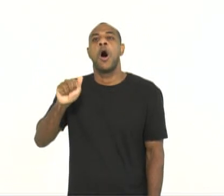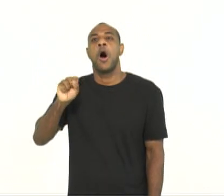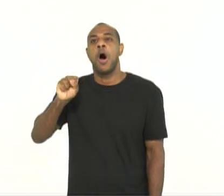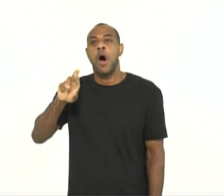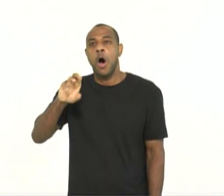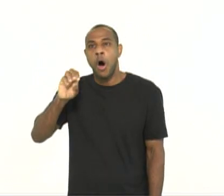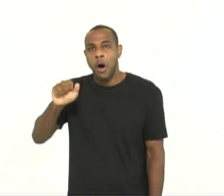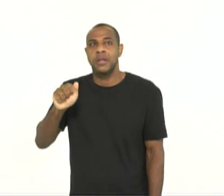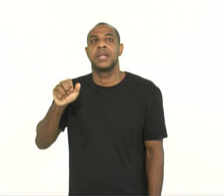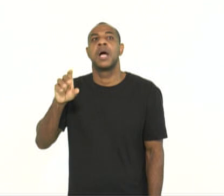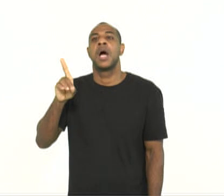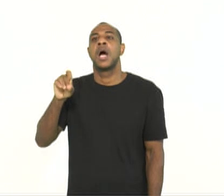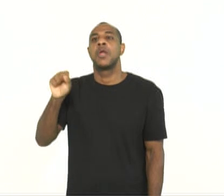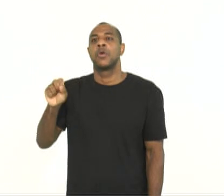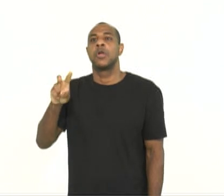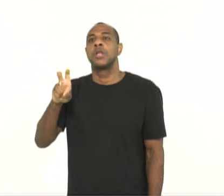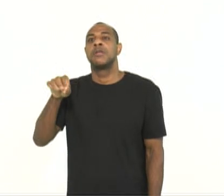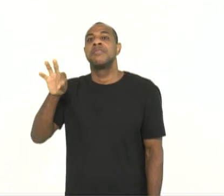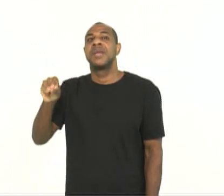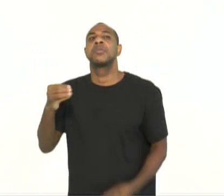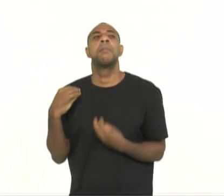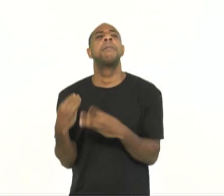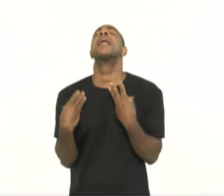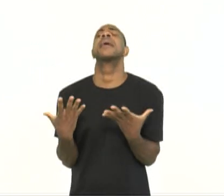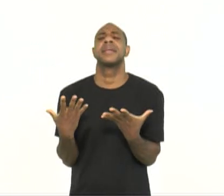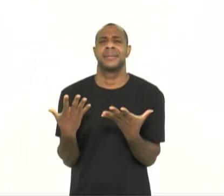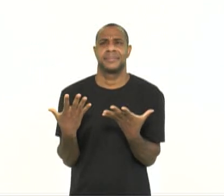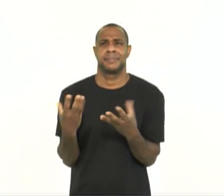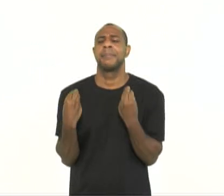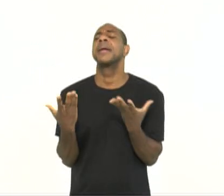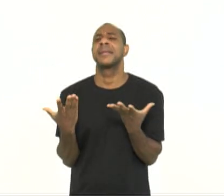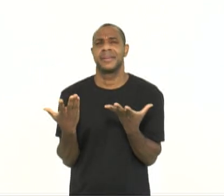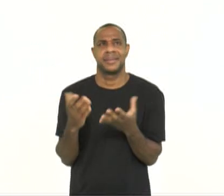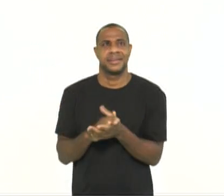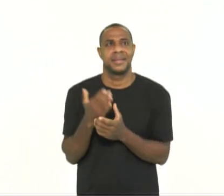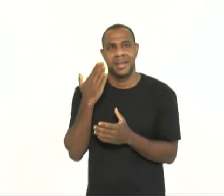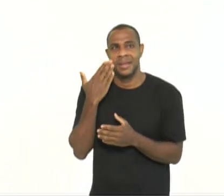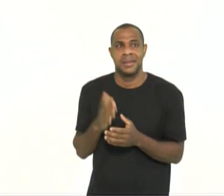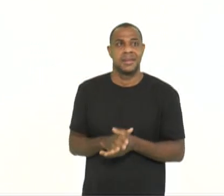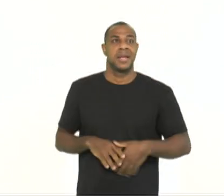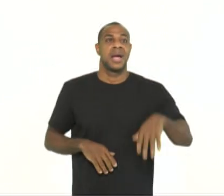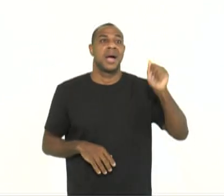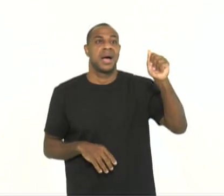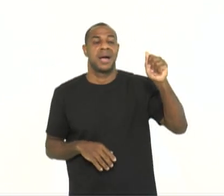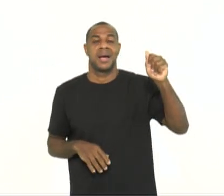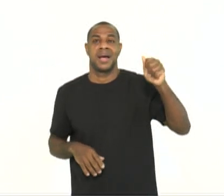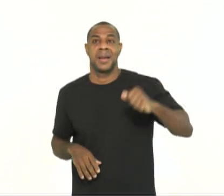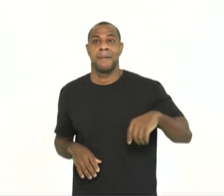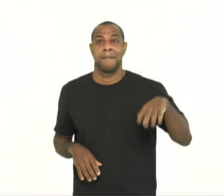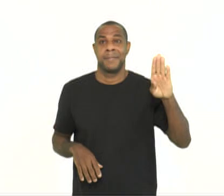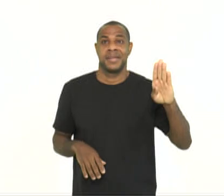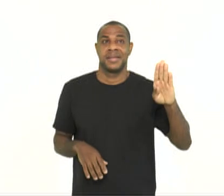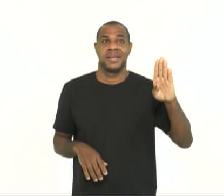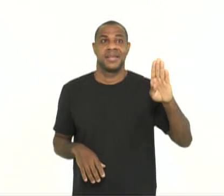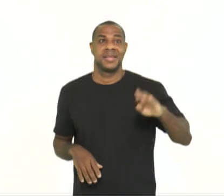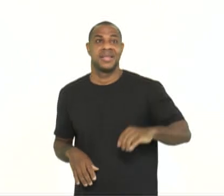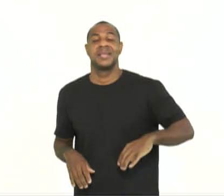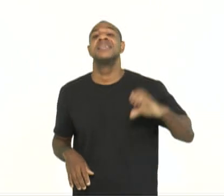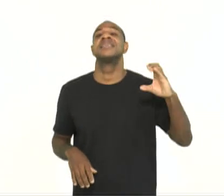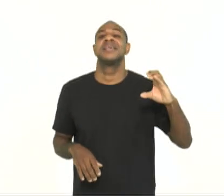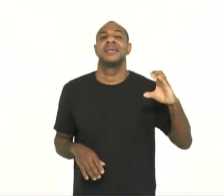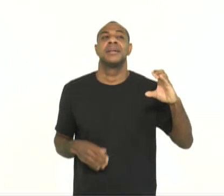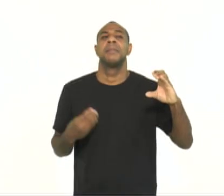do mapa na realidade, indicar o significado das cores e símbolos utilizados no mapa ou ser um